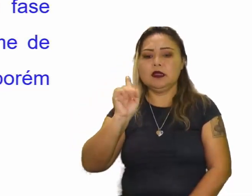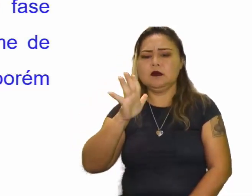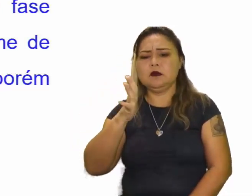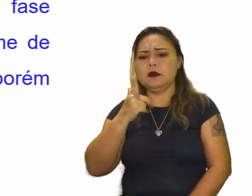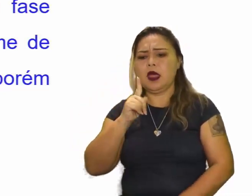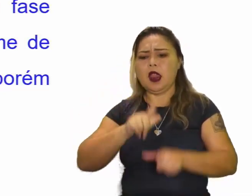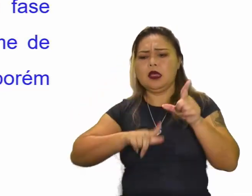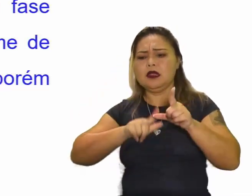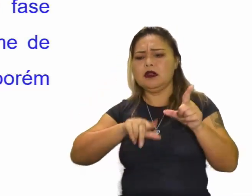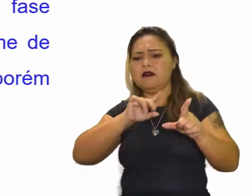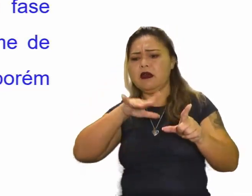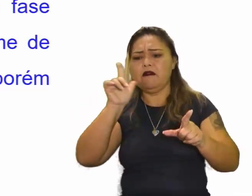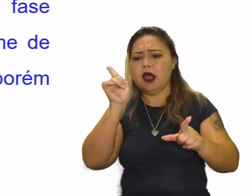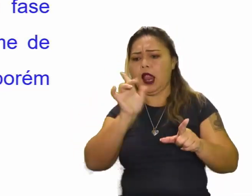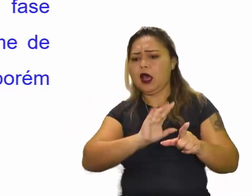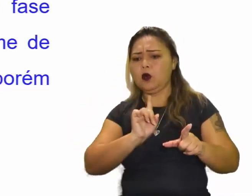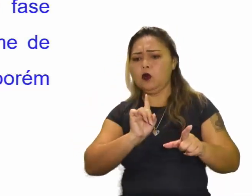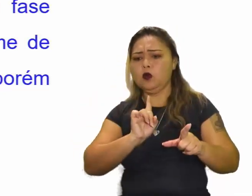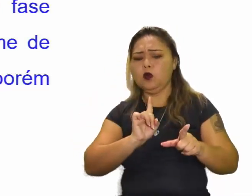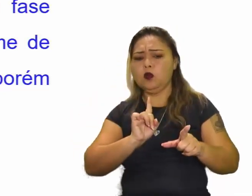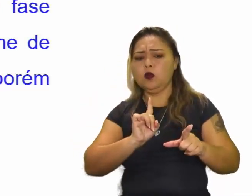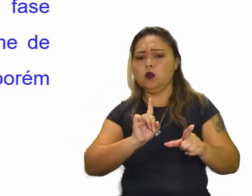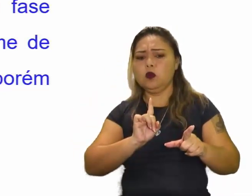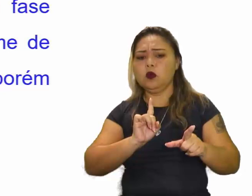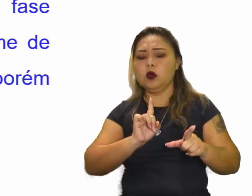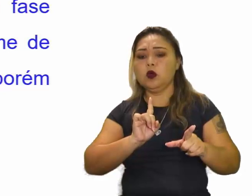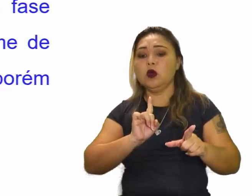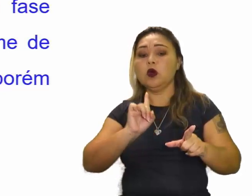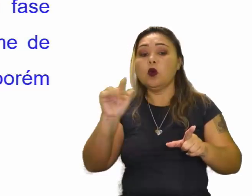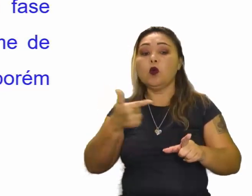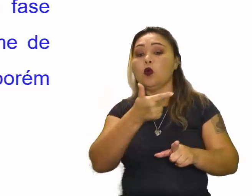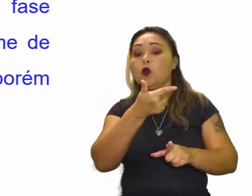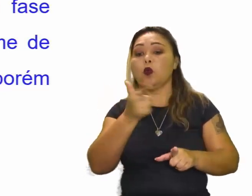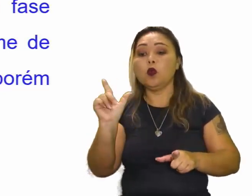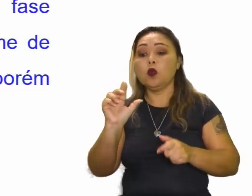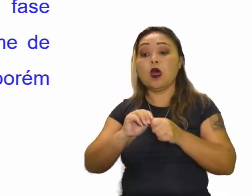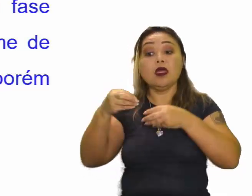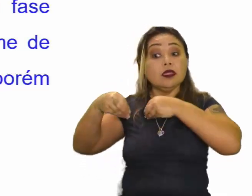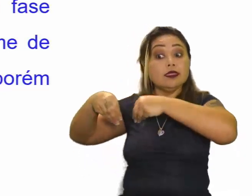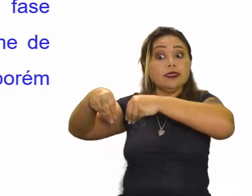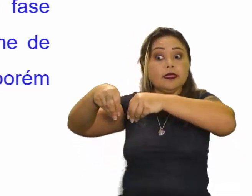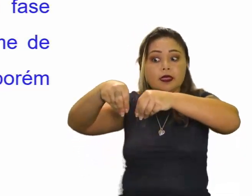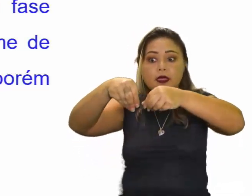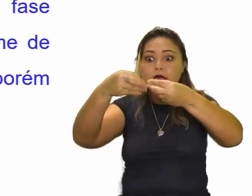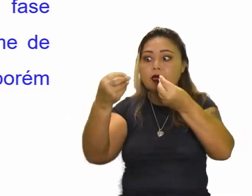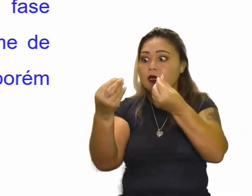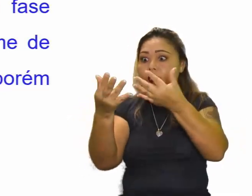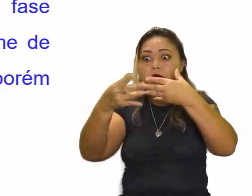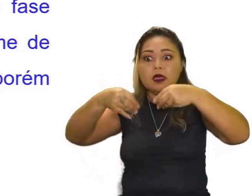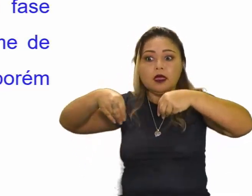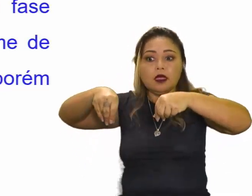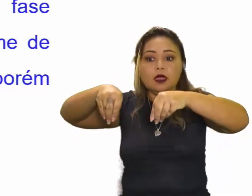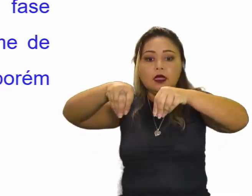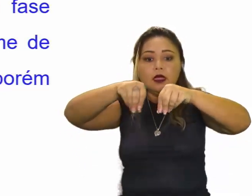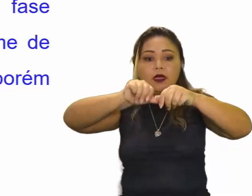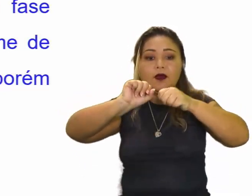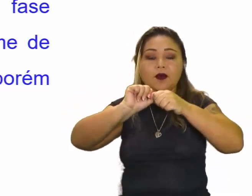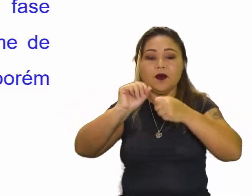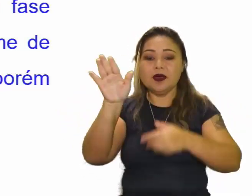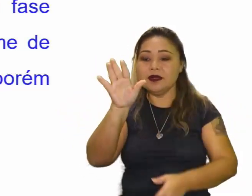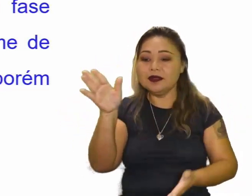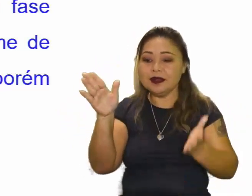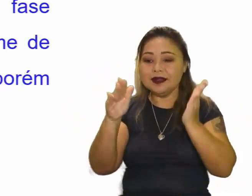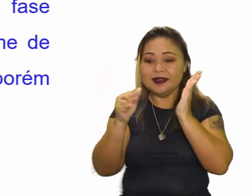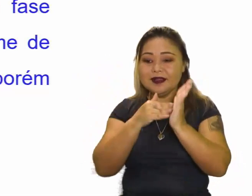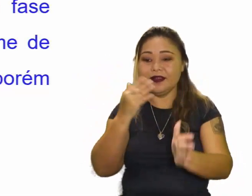não vai ficar legal. Vamos ver, vamos. A outra a outra é terrestre. Eita, não pode. Por quê? Porque aí